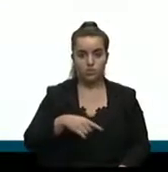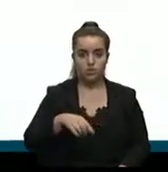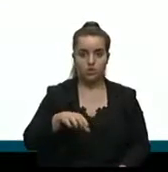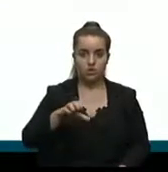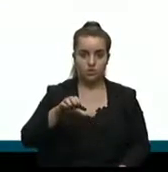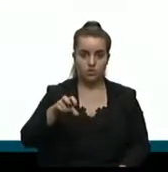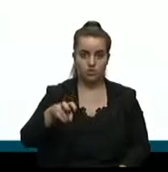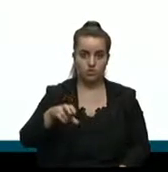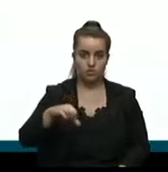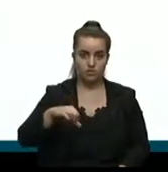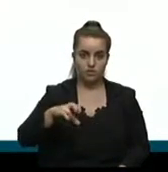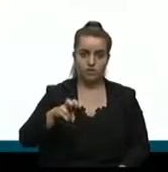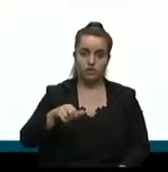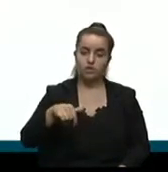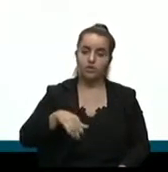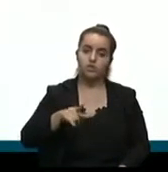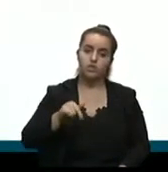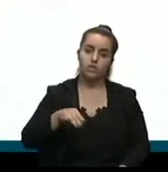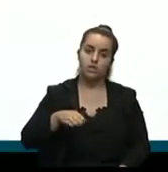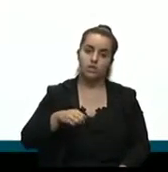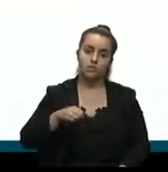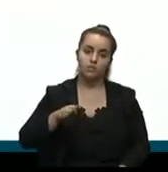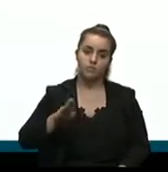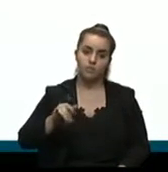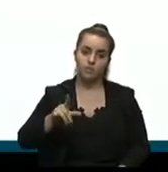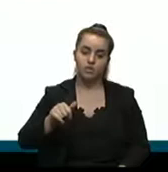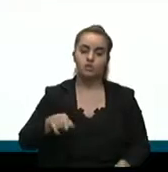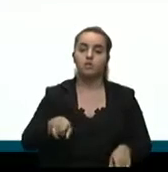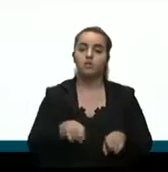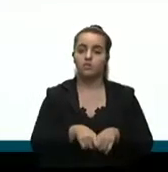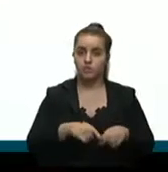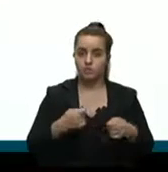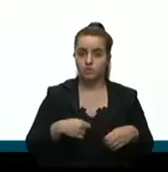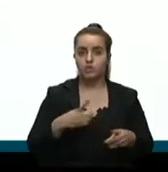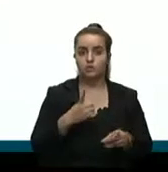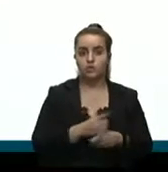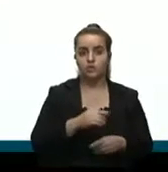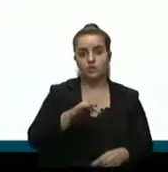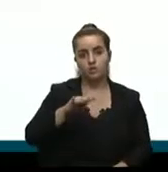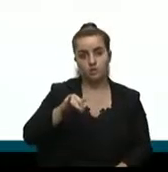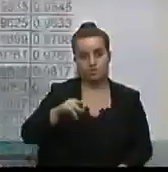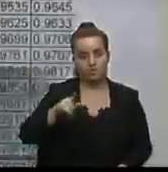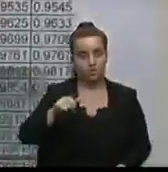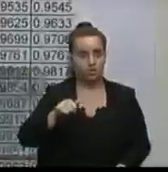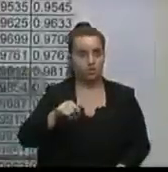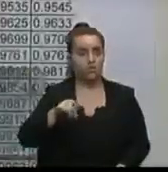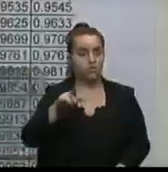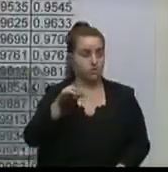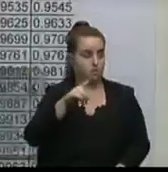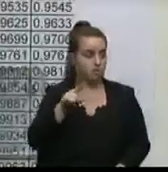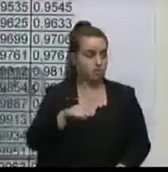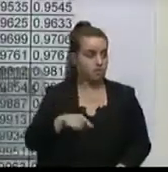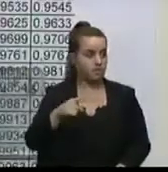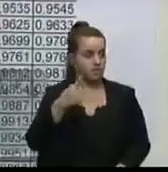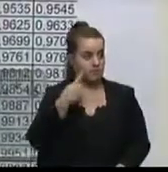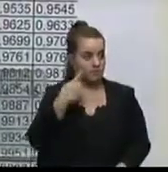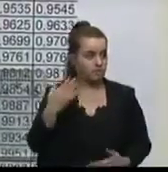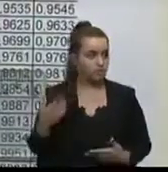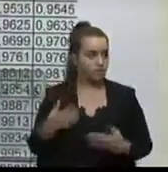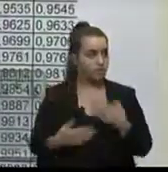0,95. Esse lambda ele também precisa ser localizado na tabela Z. Acompanhe comigo na câmera de documentos.